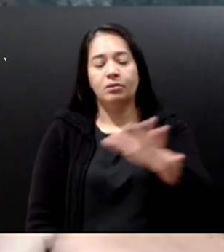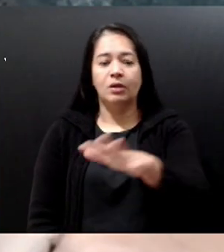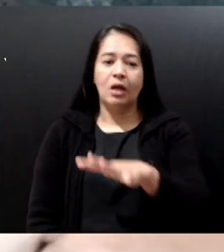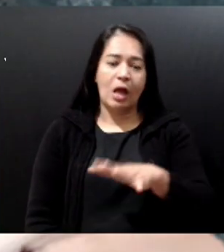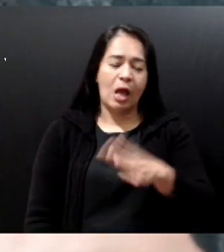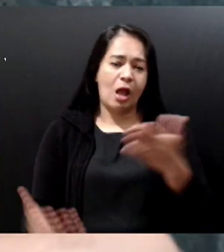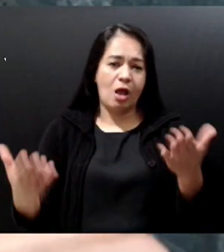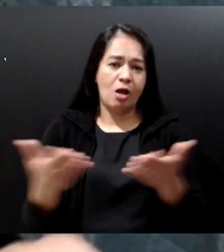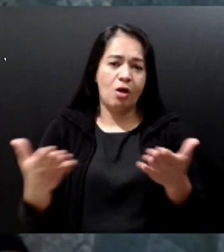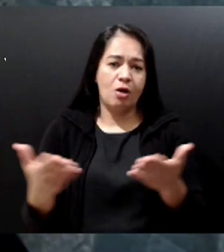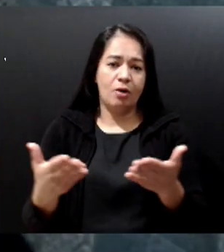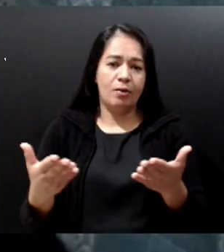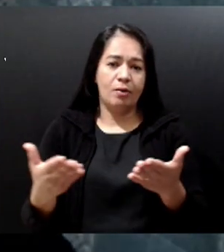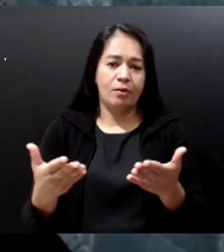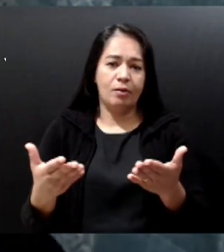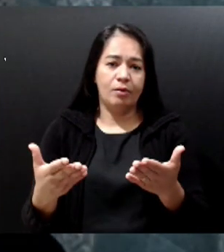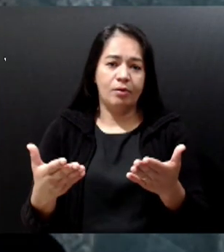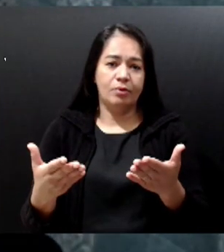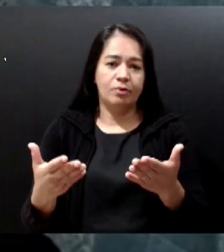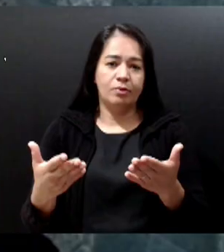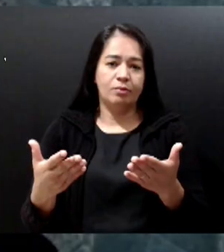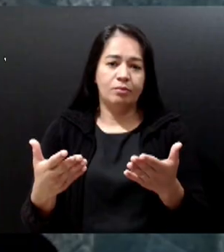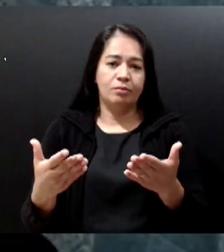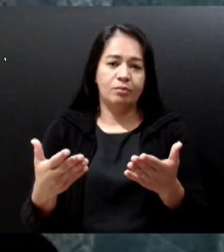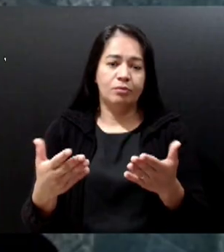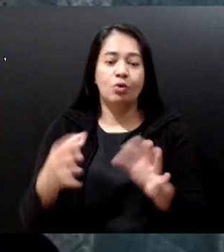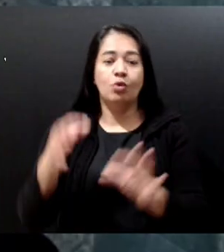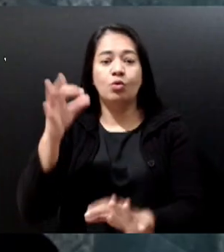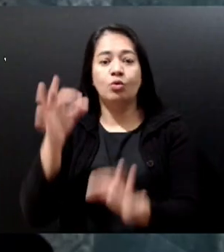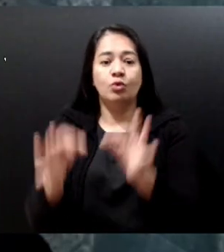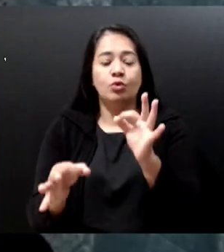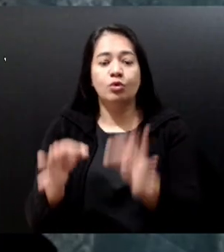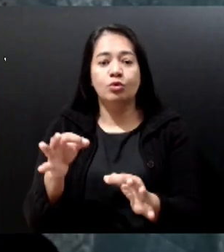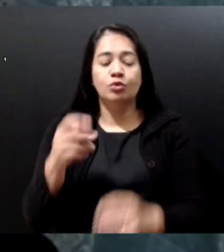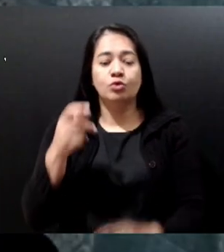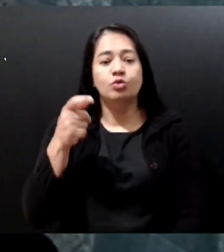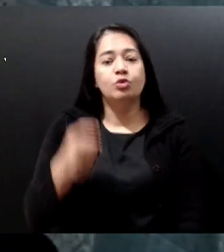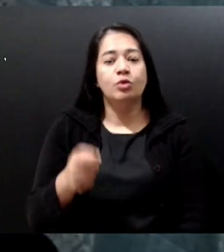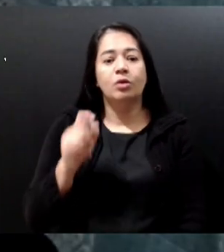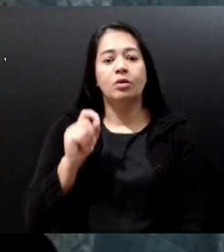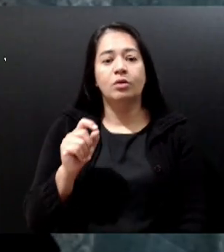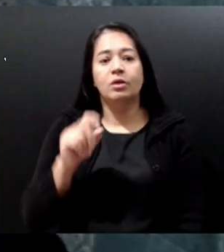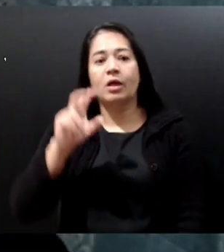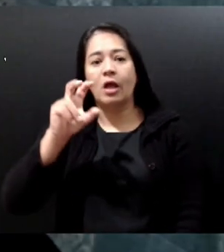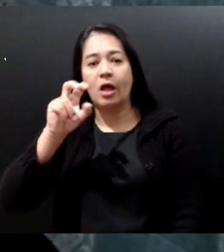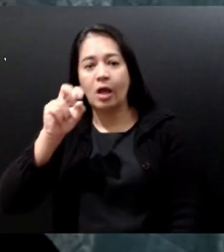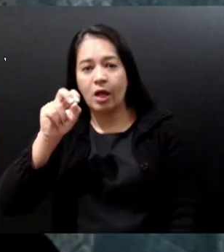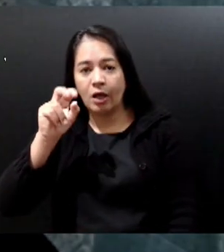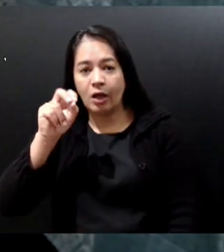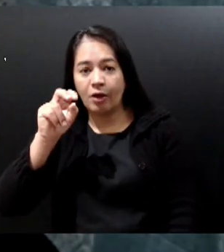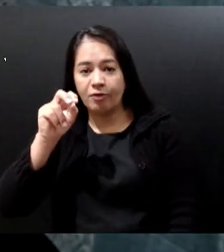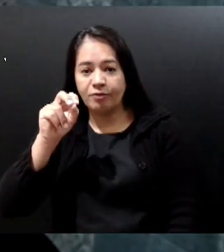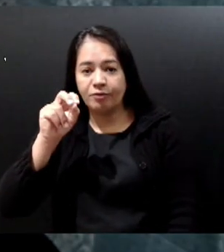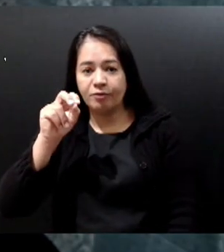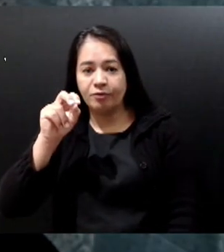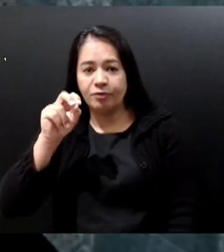de avós que cuidaram dos netos, de um neto específico, e que a mãe tinha